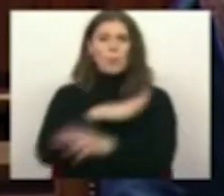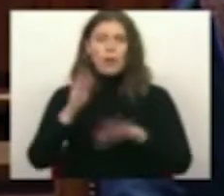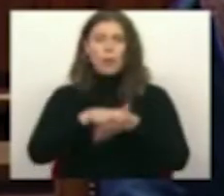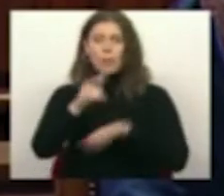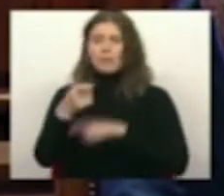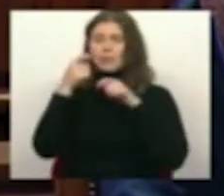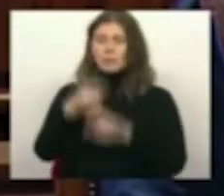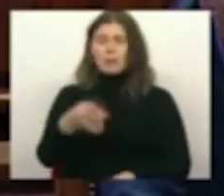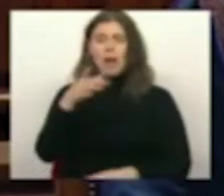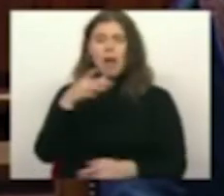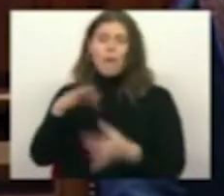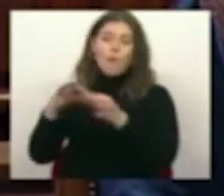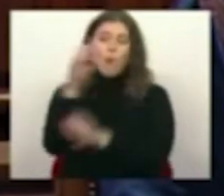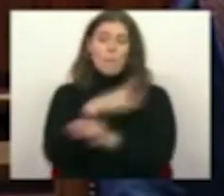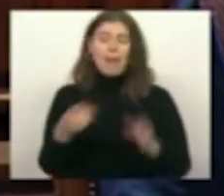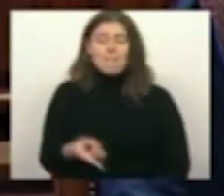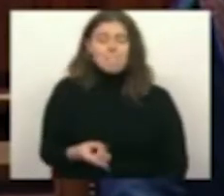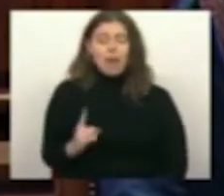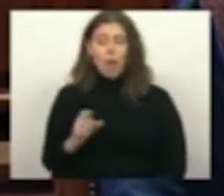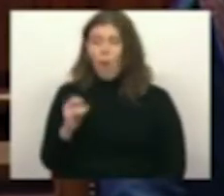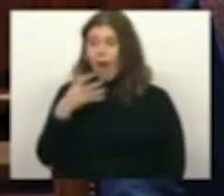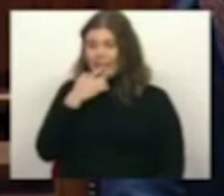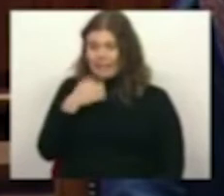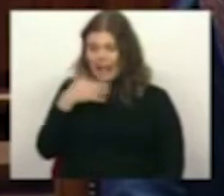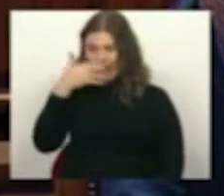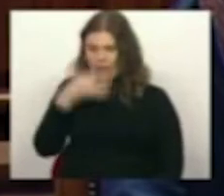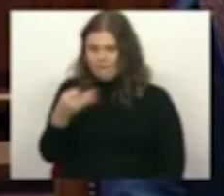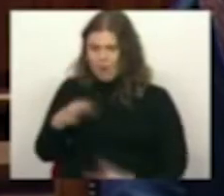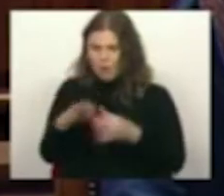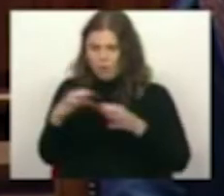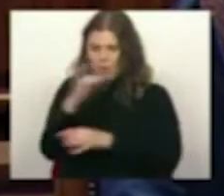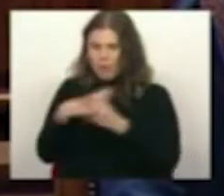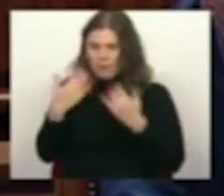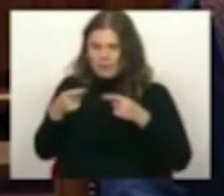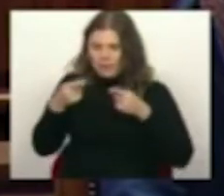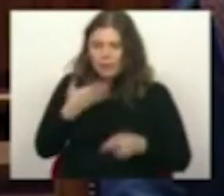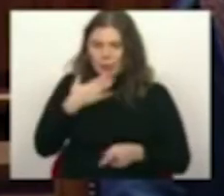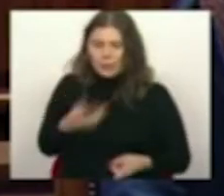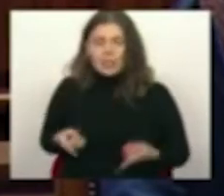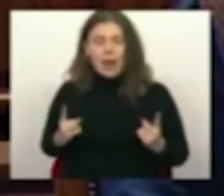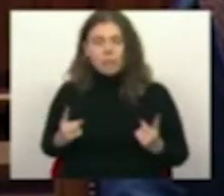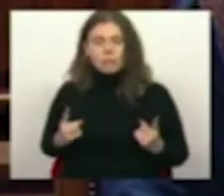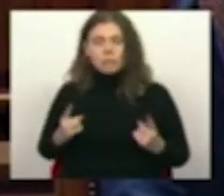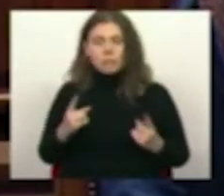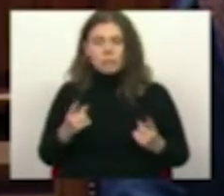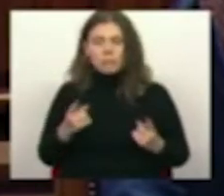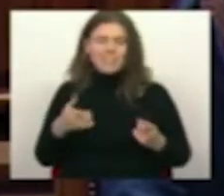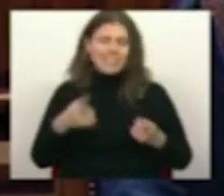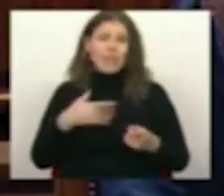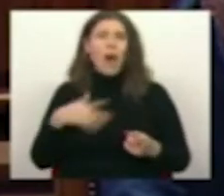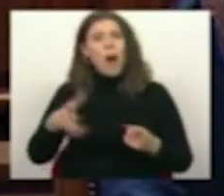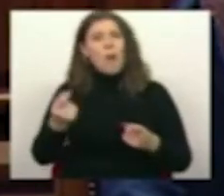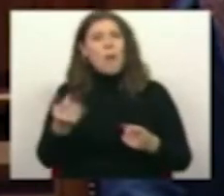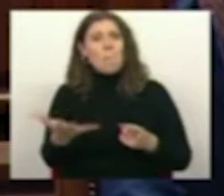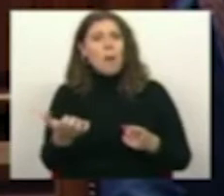isso não investem na União Europeia. Ou se acreditam na União Europeia e não investem o que é necessário, não são frugais, são